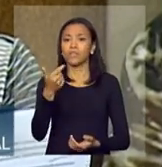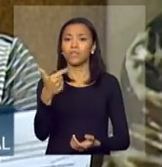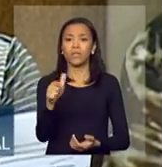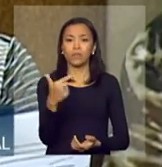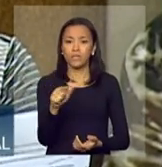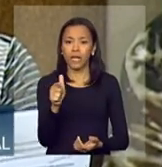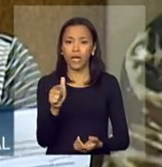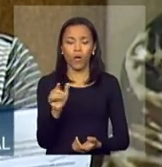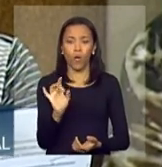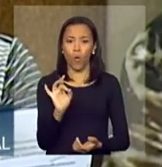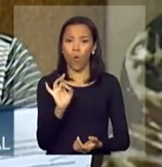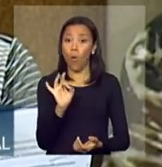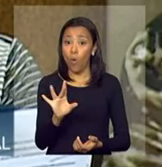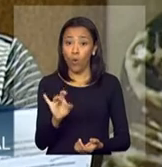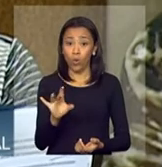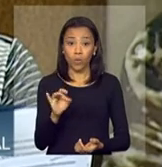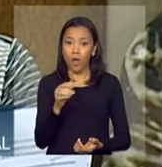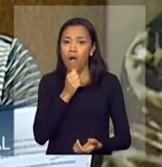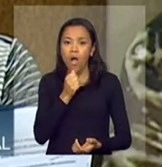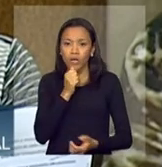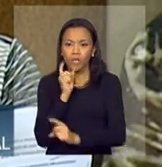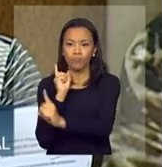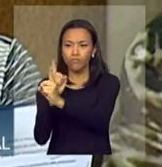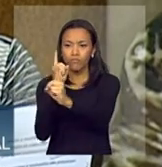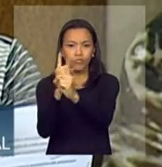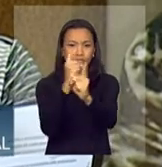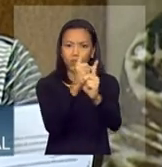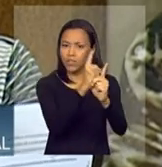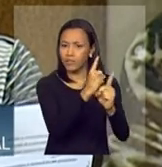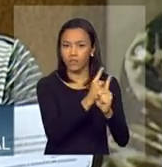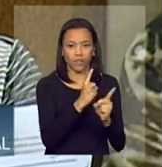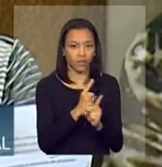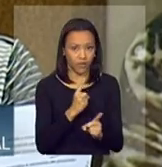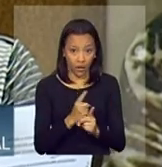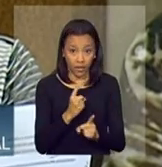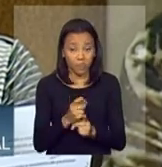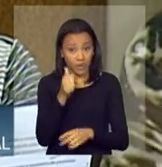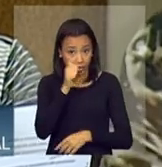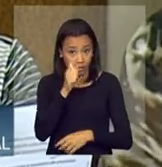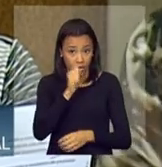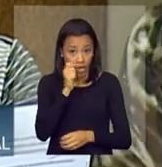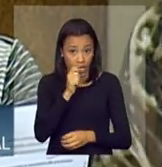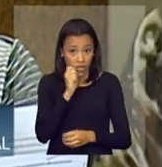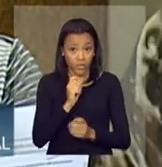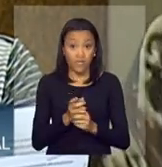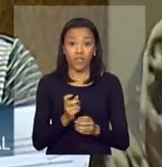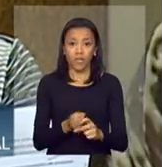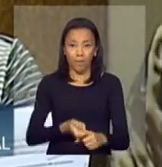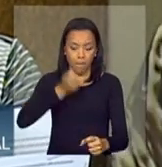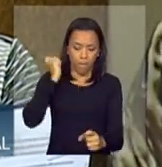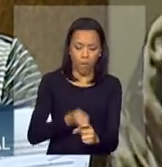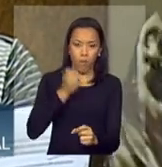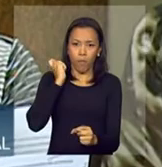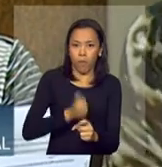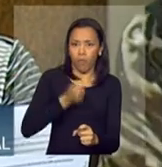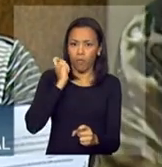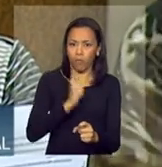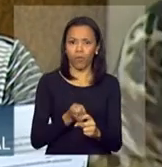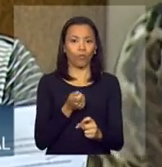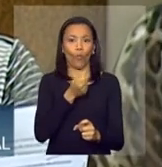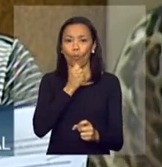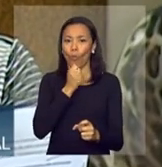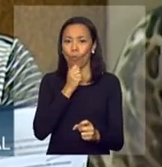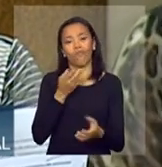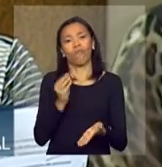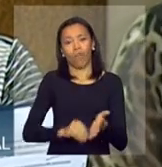ou pelo menos não estão identificadas as ações para as quebradeiras de coco babaçu. Algumas propostas são